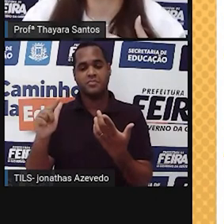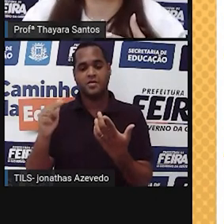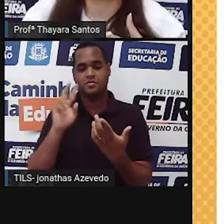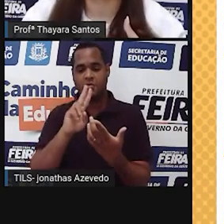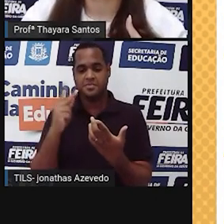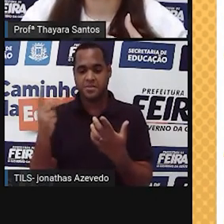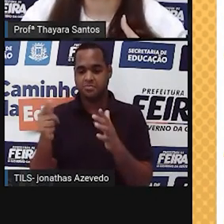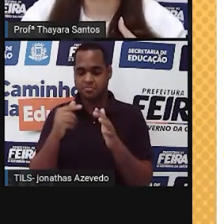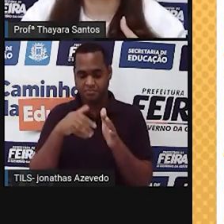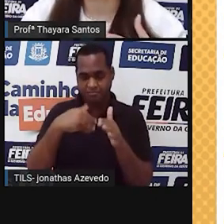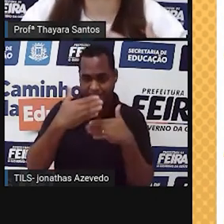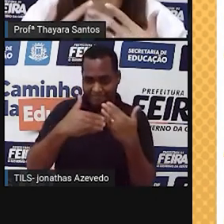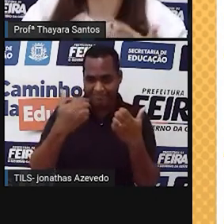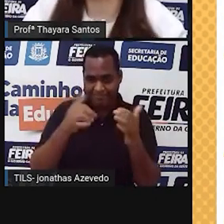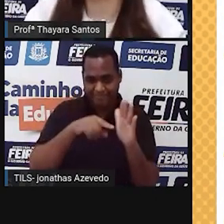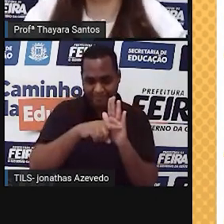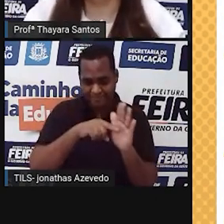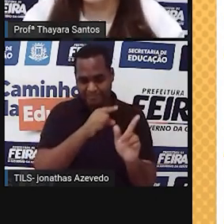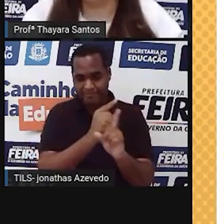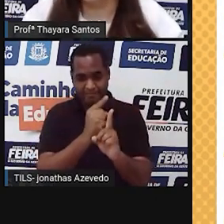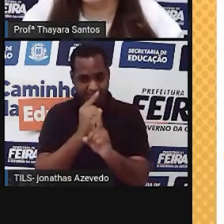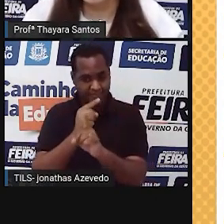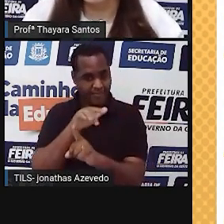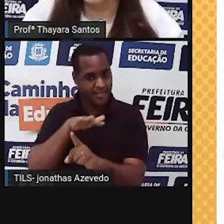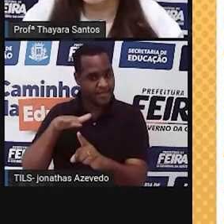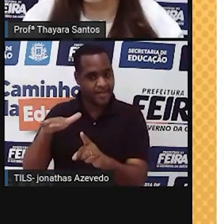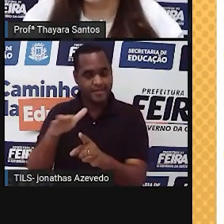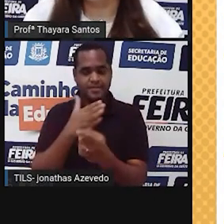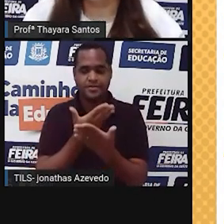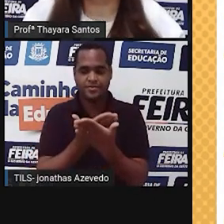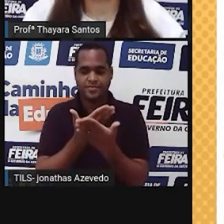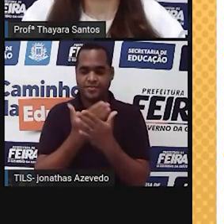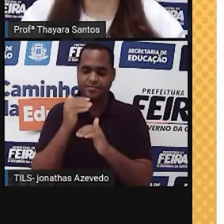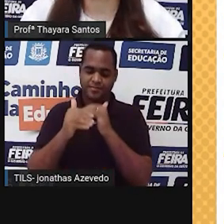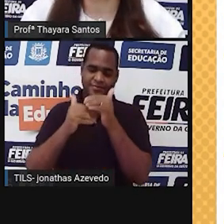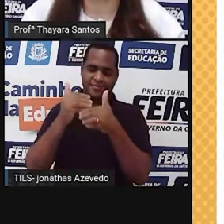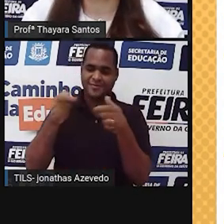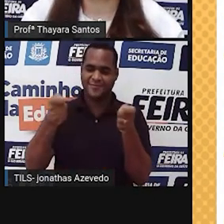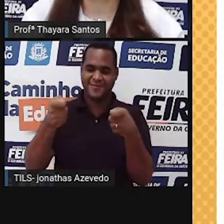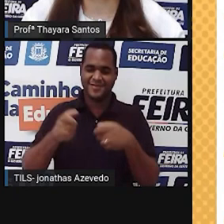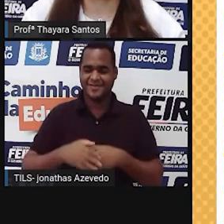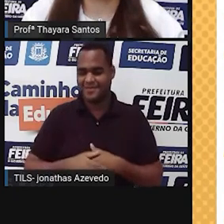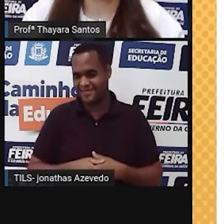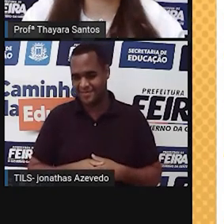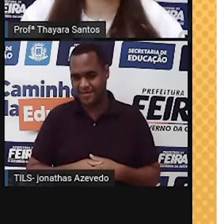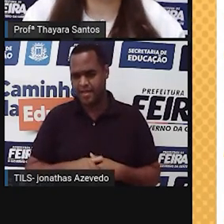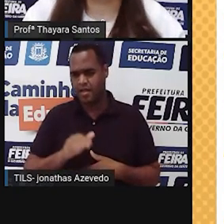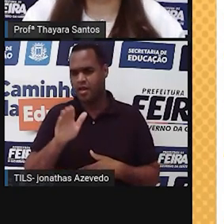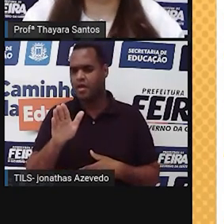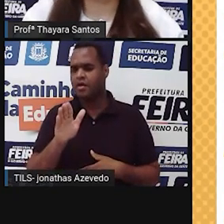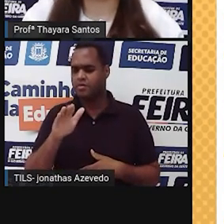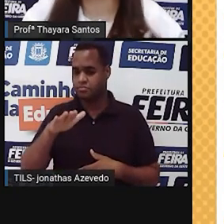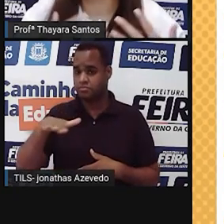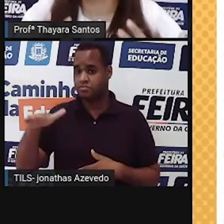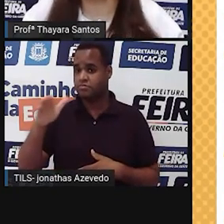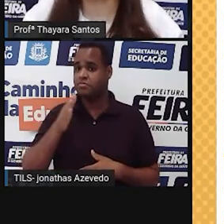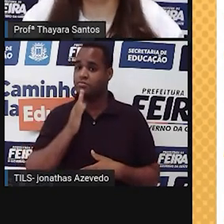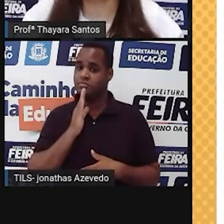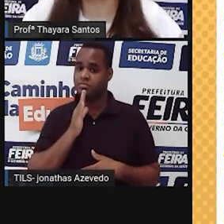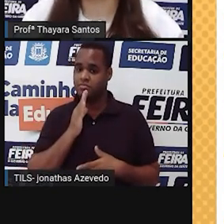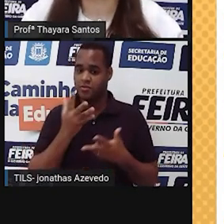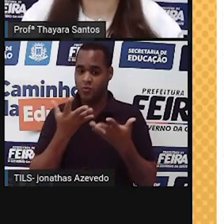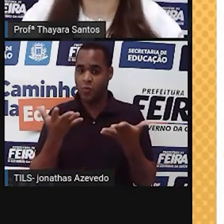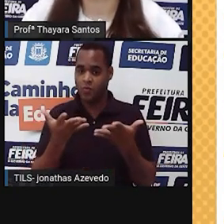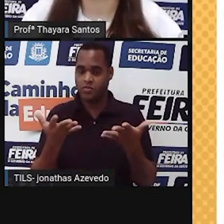gente começou a avançar nessa área do conhecimento. Então, ele é reconhecido hoje em todo